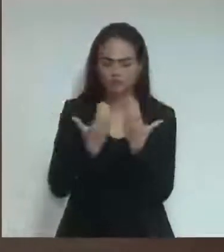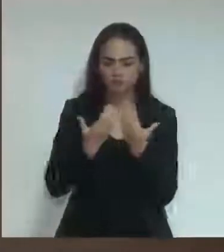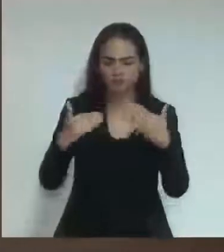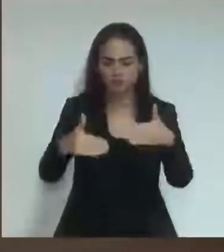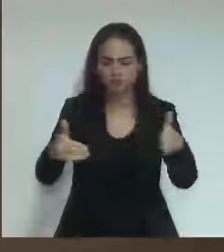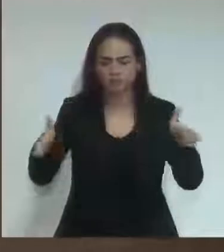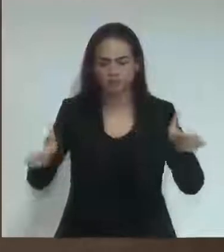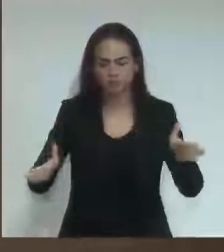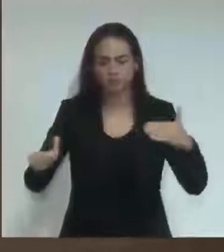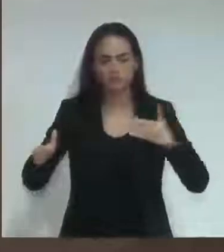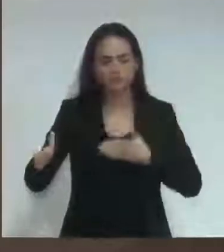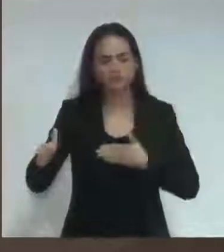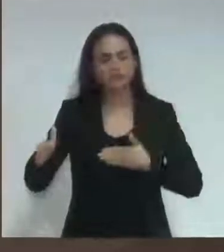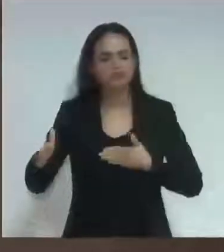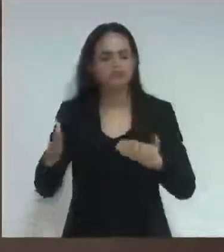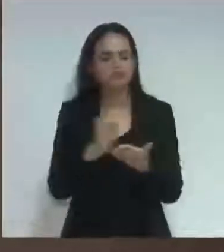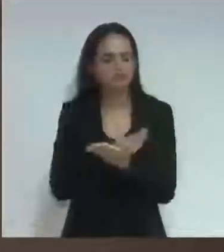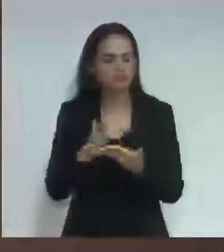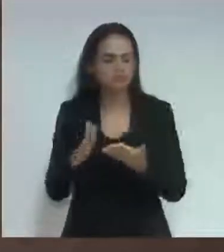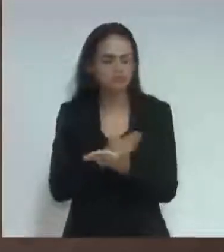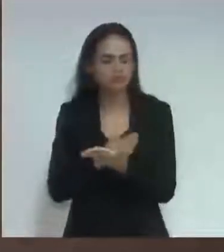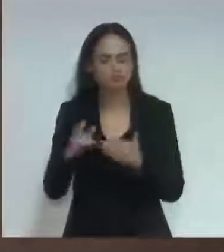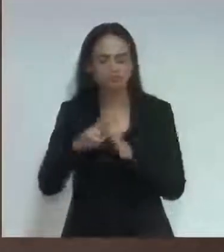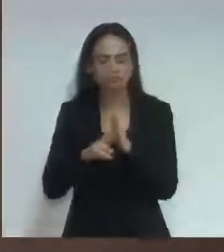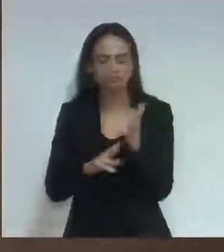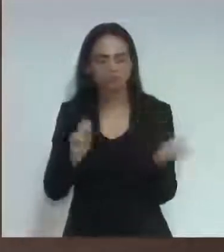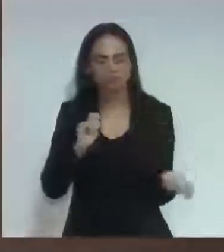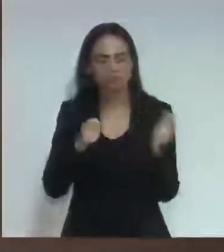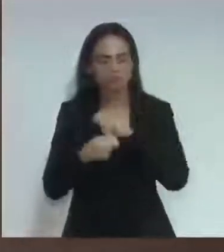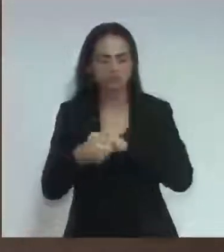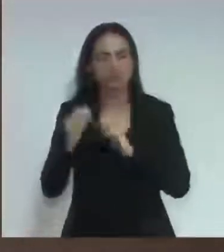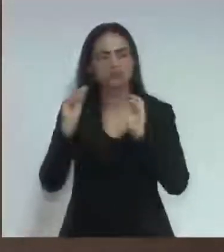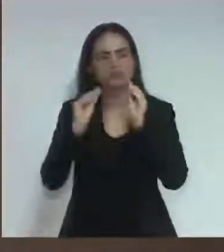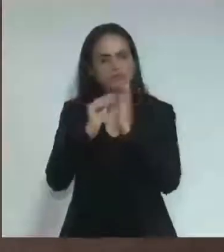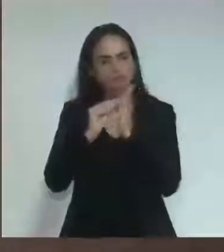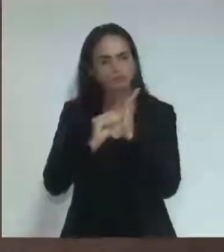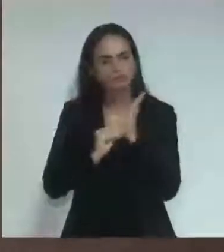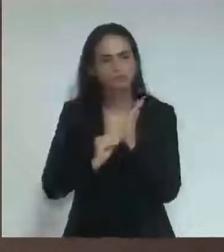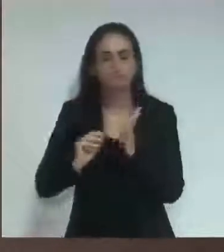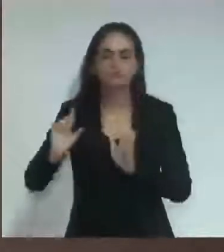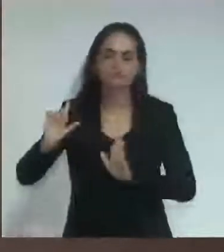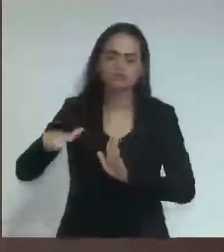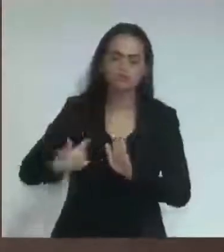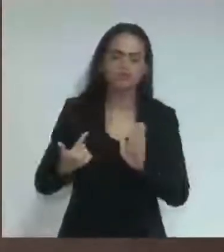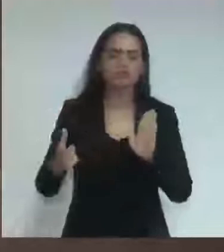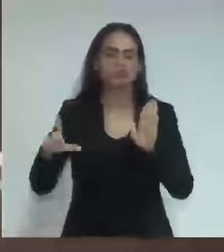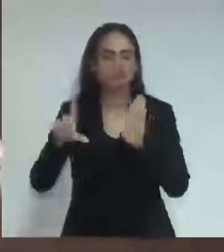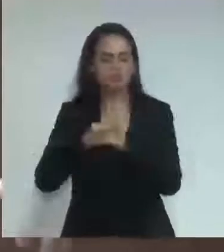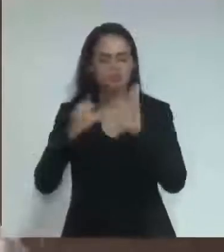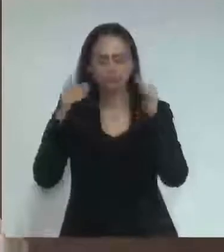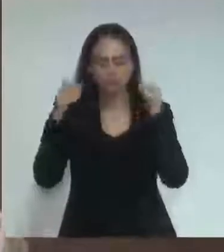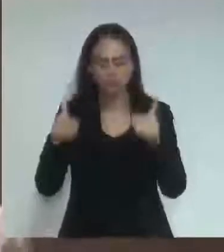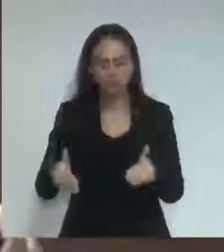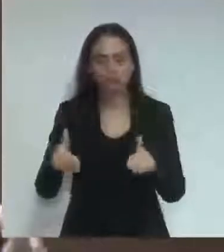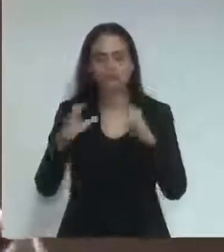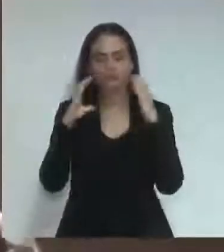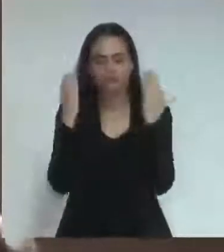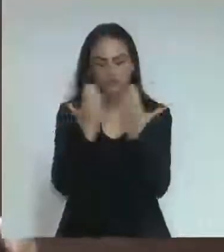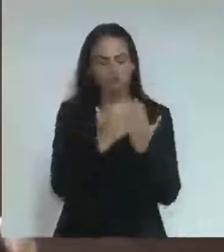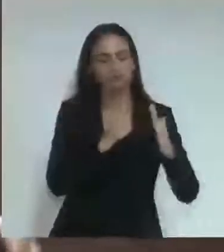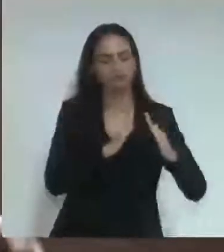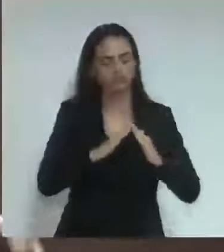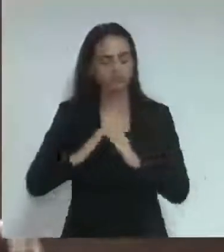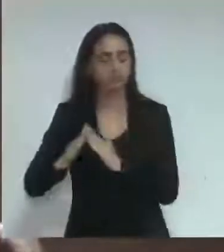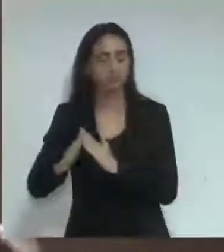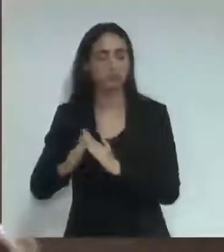e feito as adaptações. E depois, posteriormente, que veio a ser criada uma lei mais específica para condomínios horizontais. Então, a gente acaba